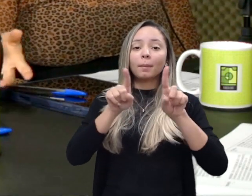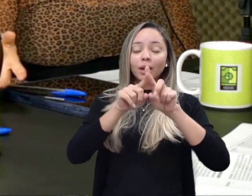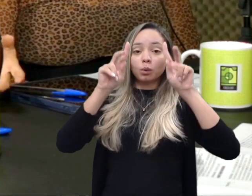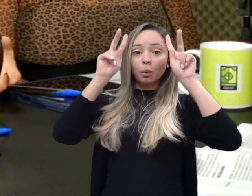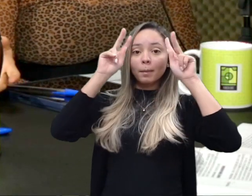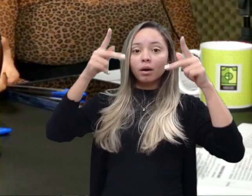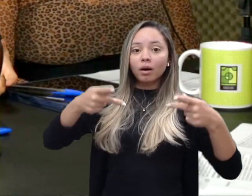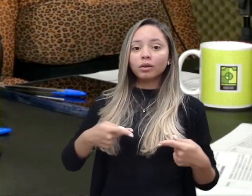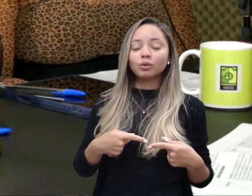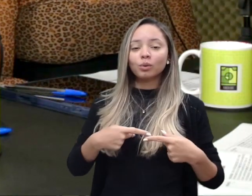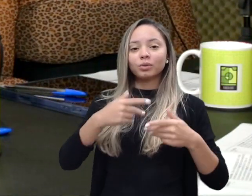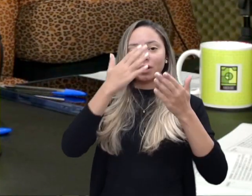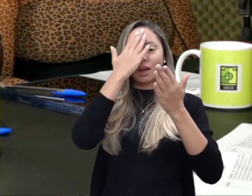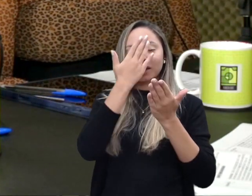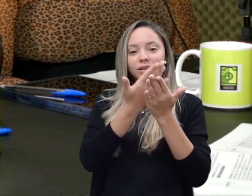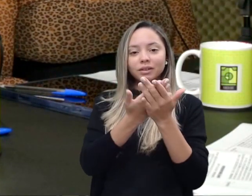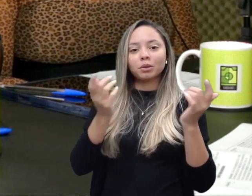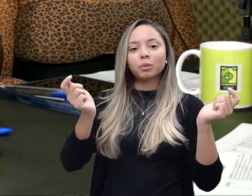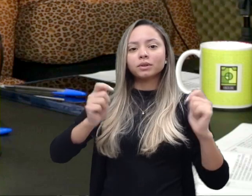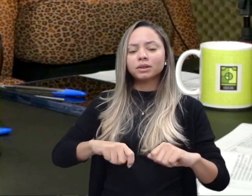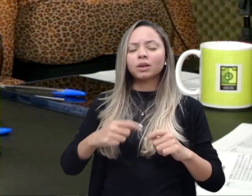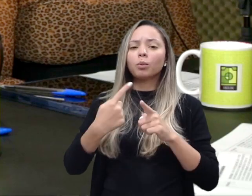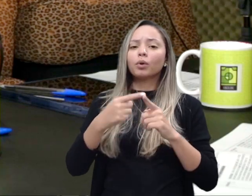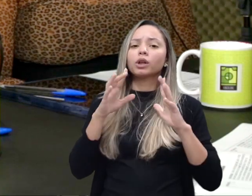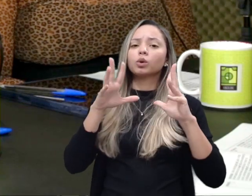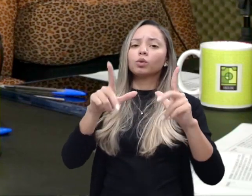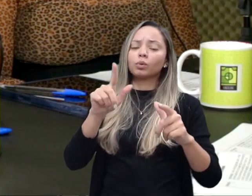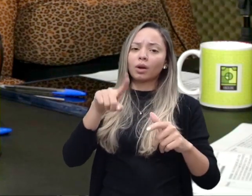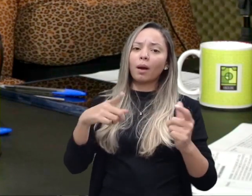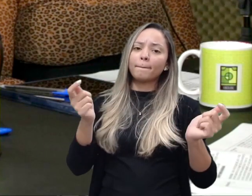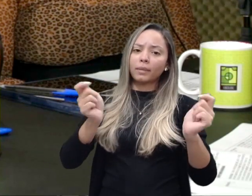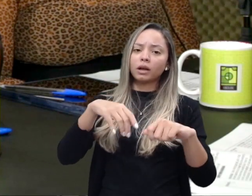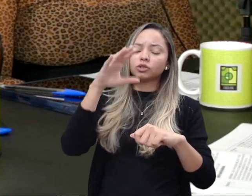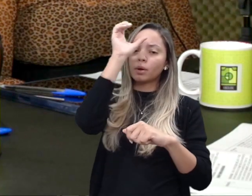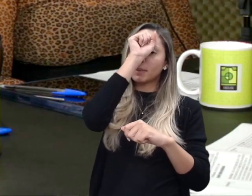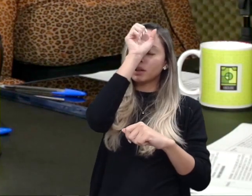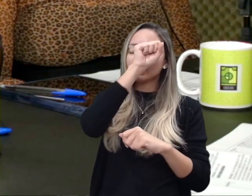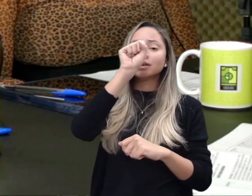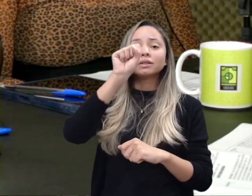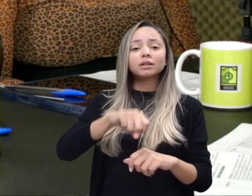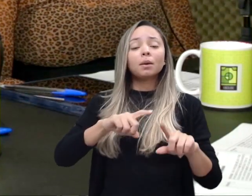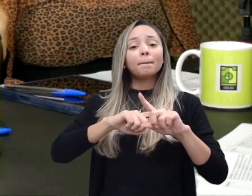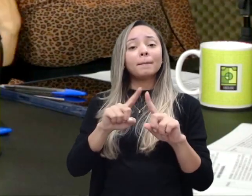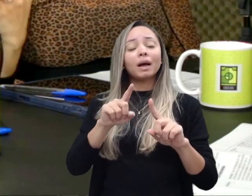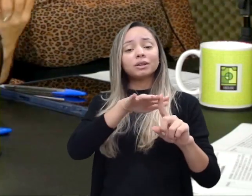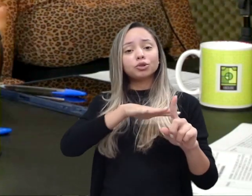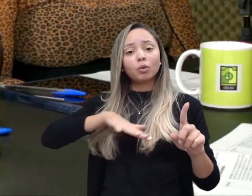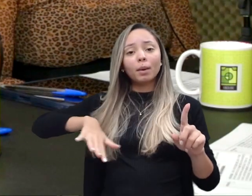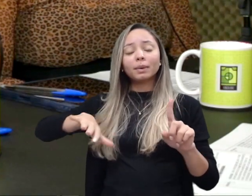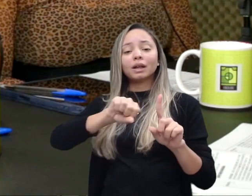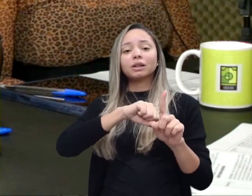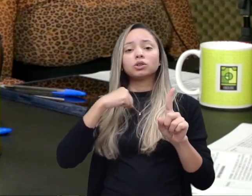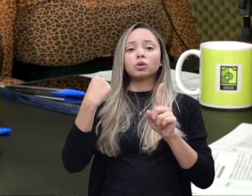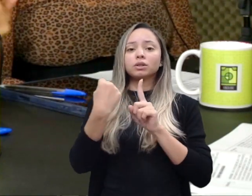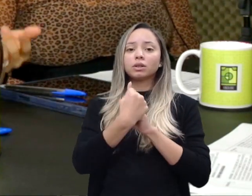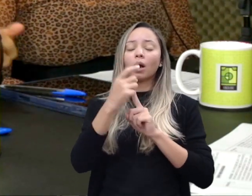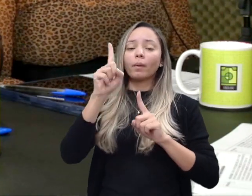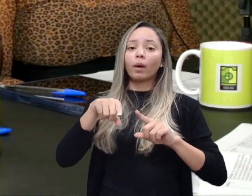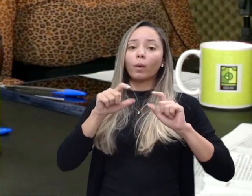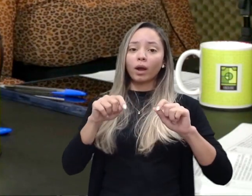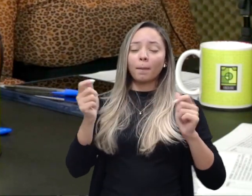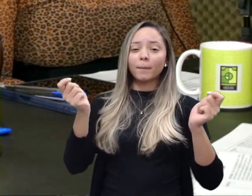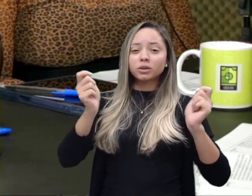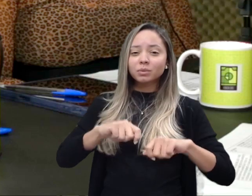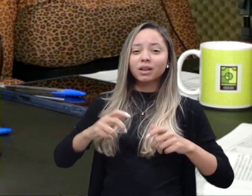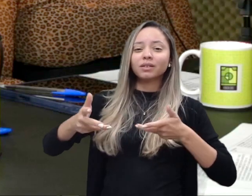acredite no potencial dele. Toda pessoa é capaz de aprender. Mas o ambiente social que a escola traz é essa possibilidade de troca com pares,